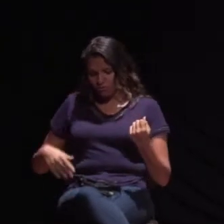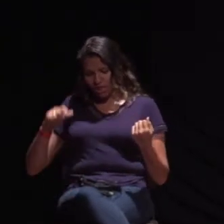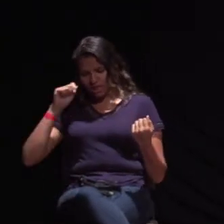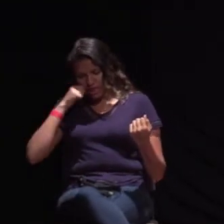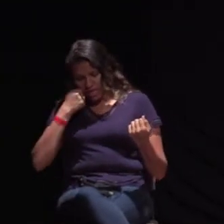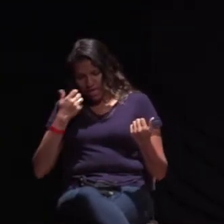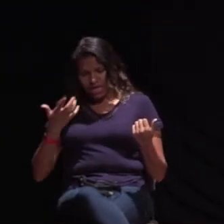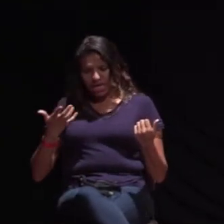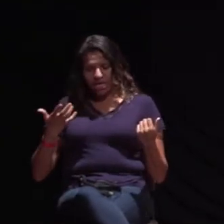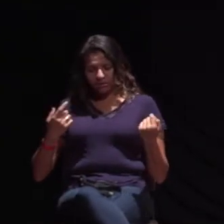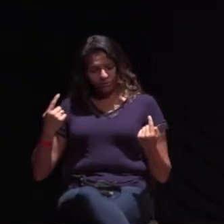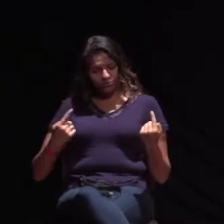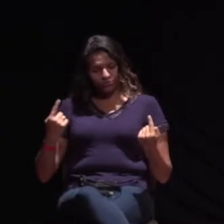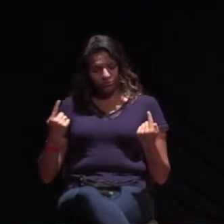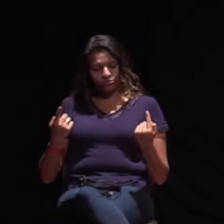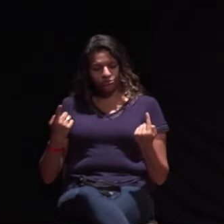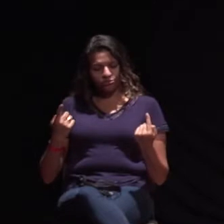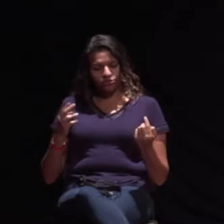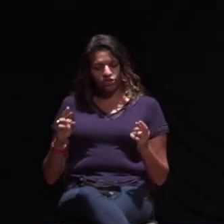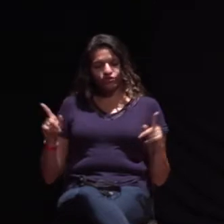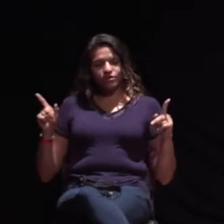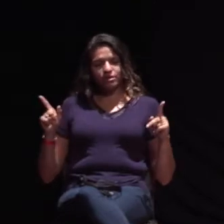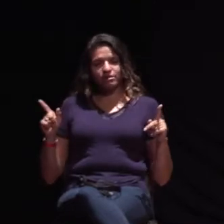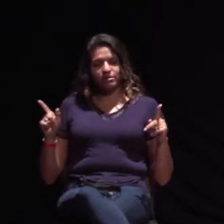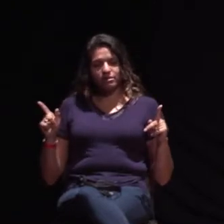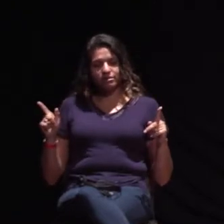corpos, diferentes identidades estão